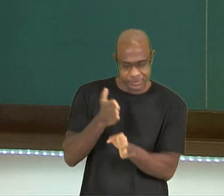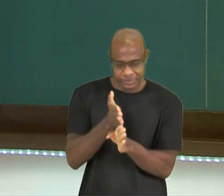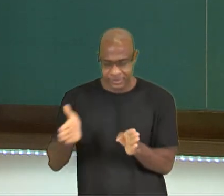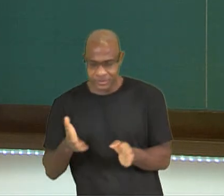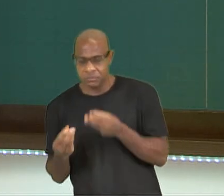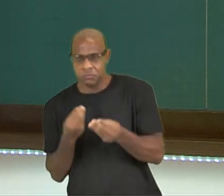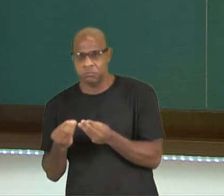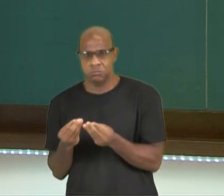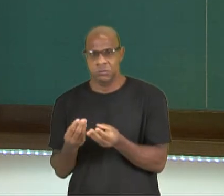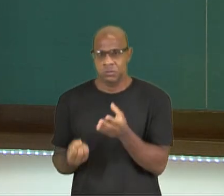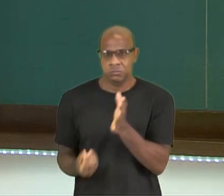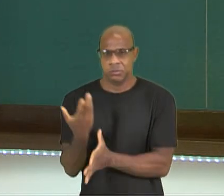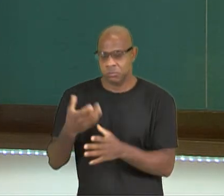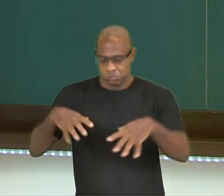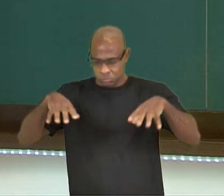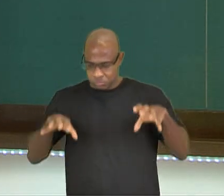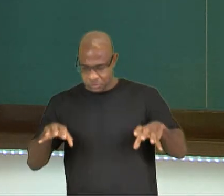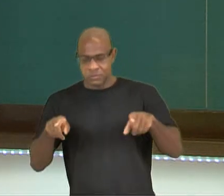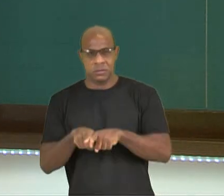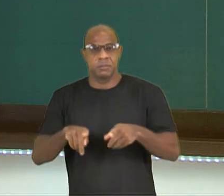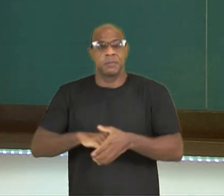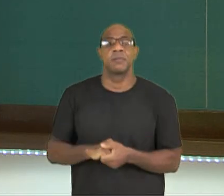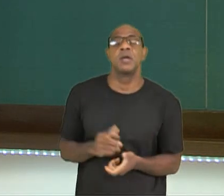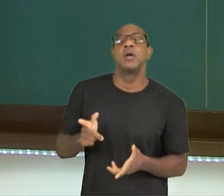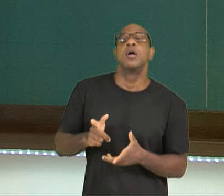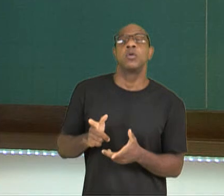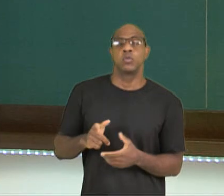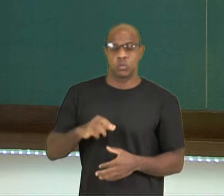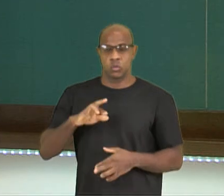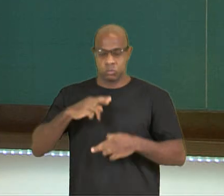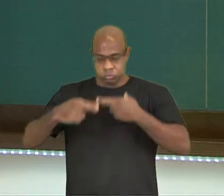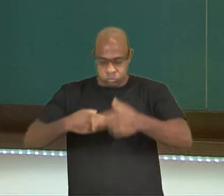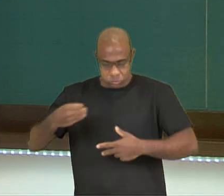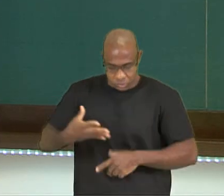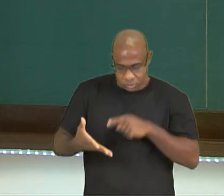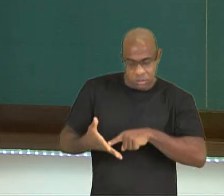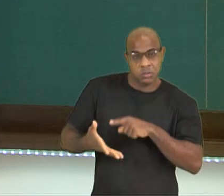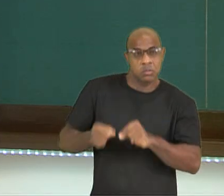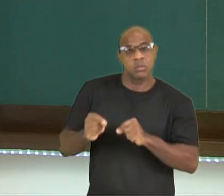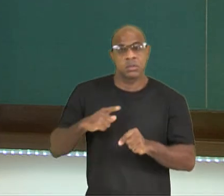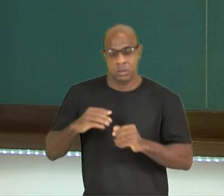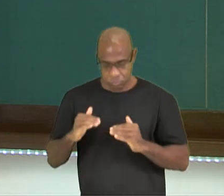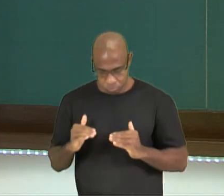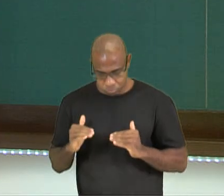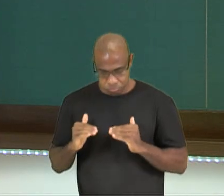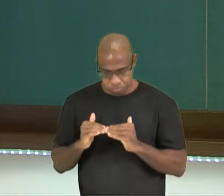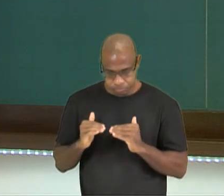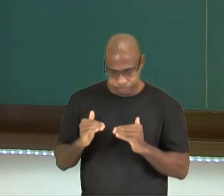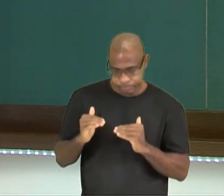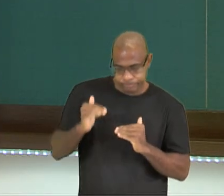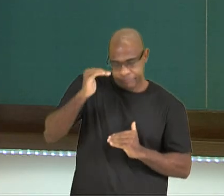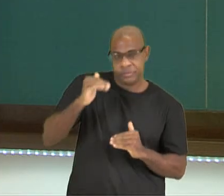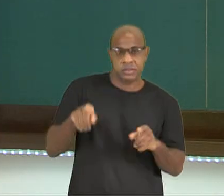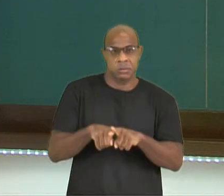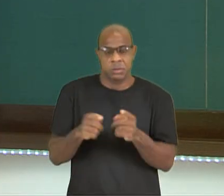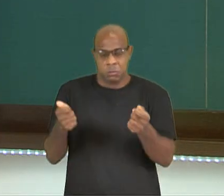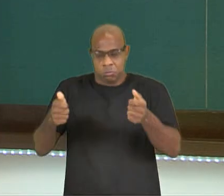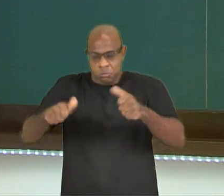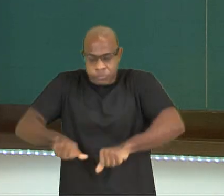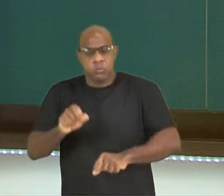um império, E no Renascimento a gente tem o auge e também a decadência dessa igreja,